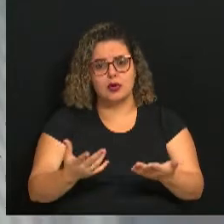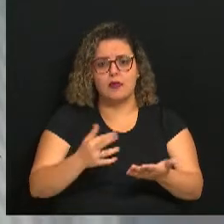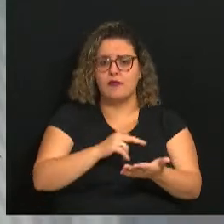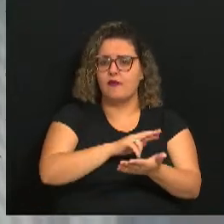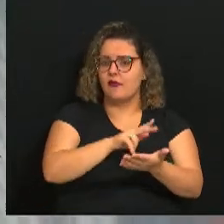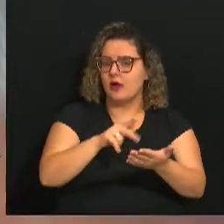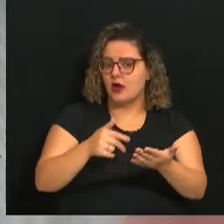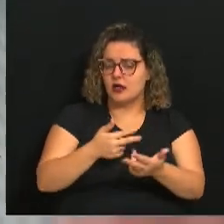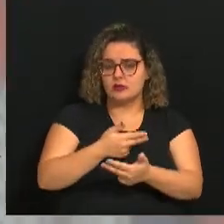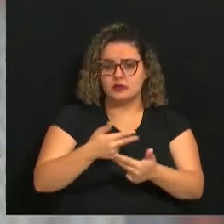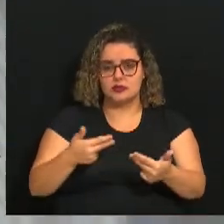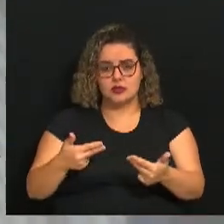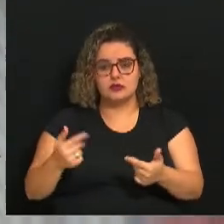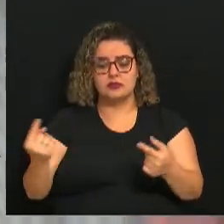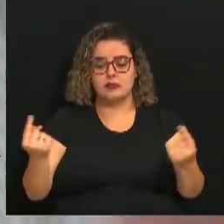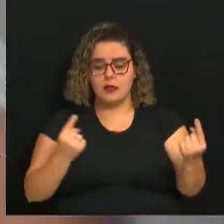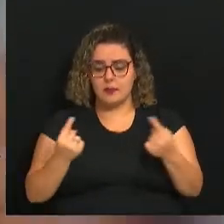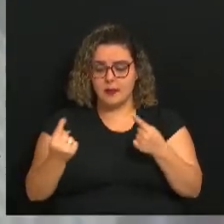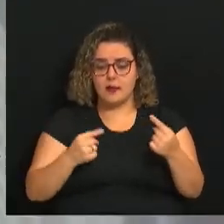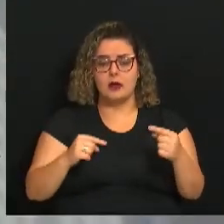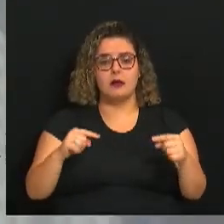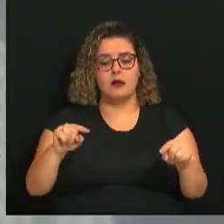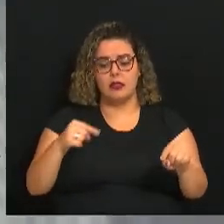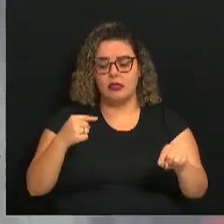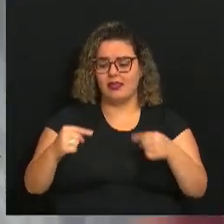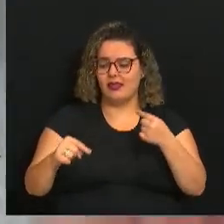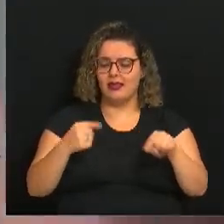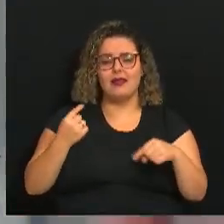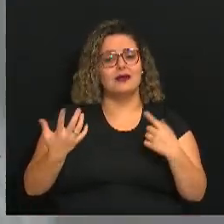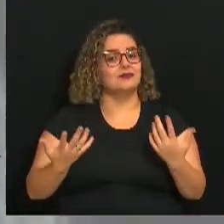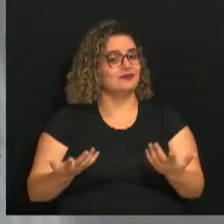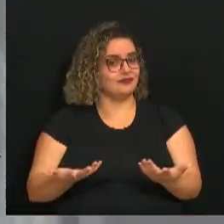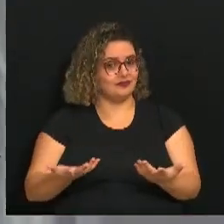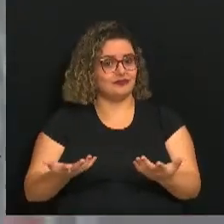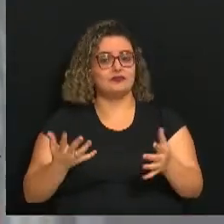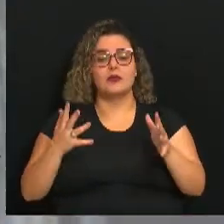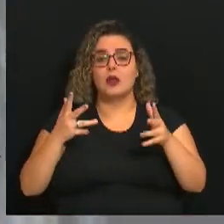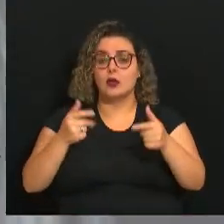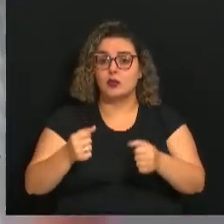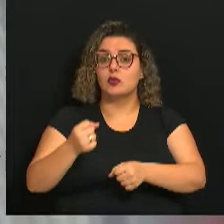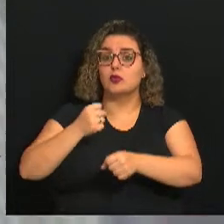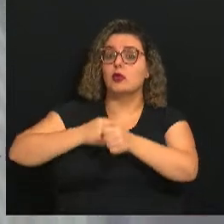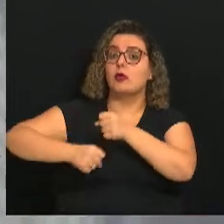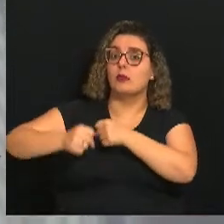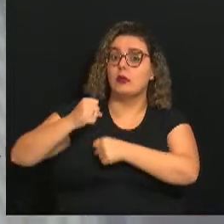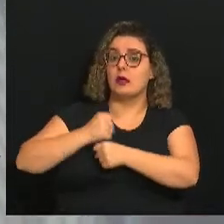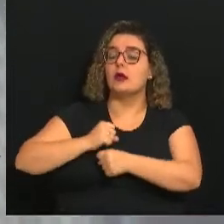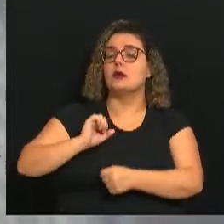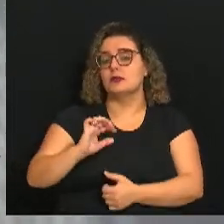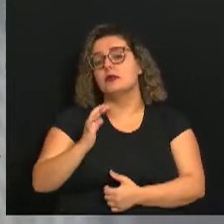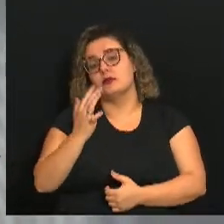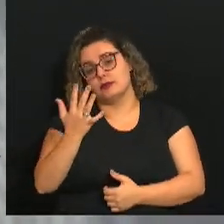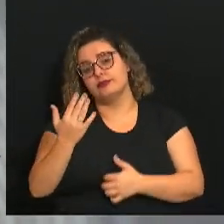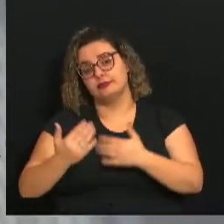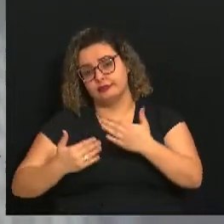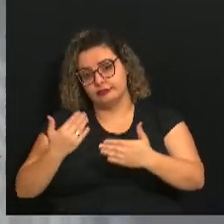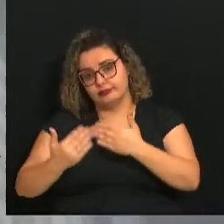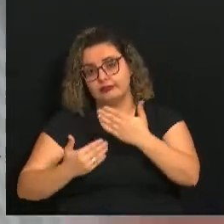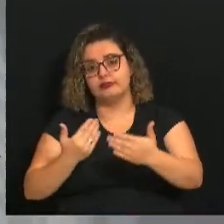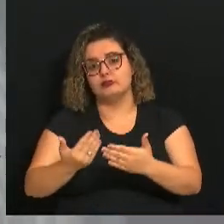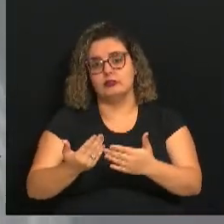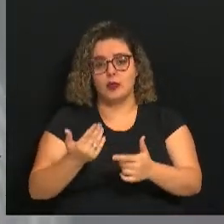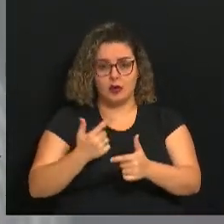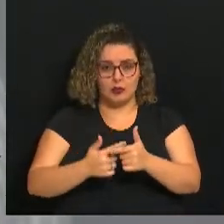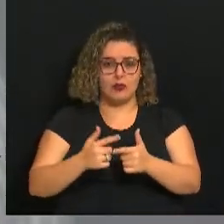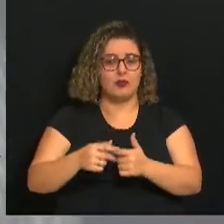questões que chegam para a gente já há bastante tempo, toda essa legislatura, inclusive, todo o ano passado. Aliás, um problema que vem, inclusive,